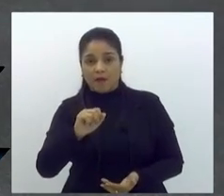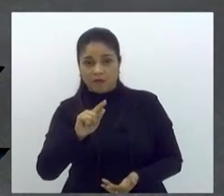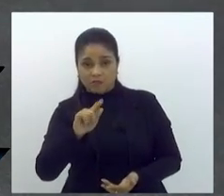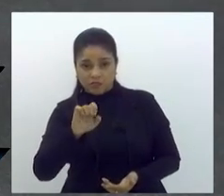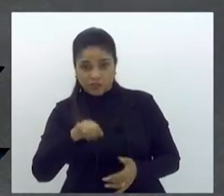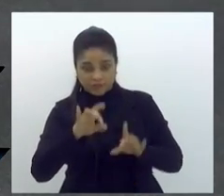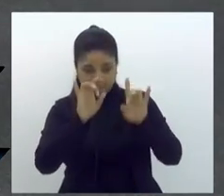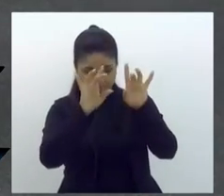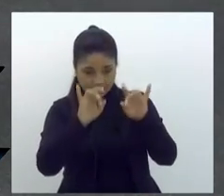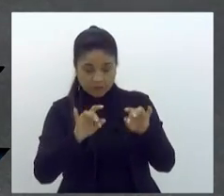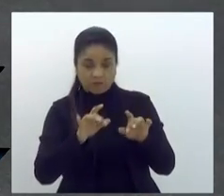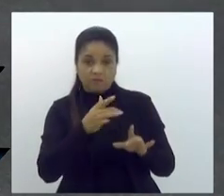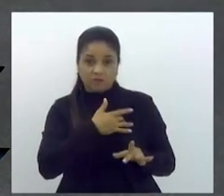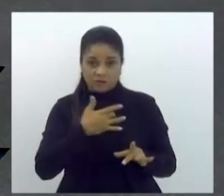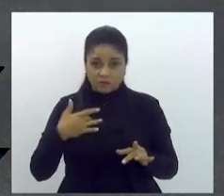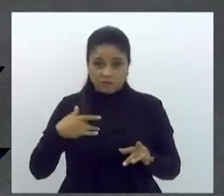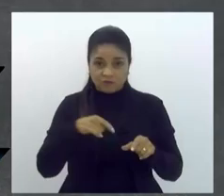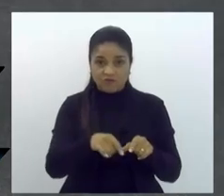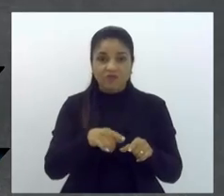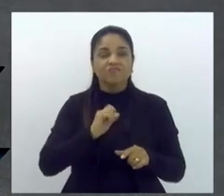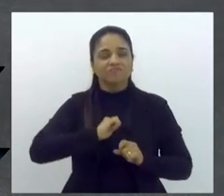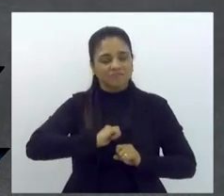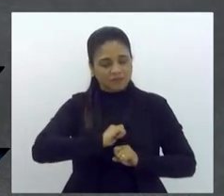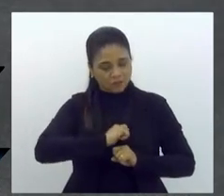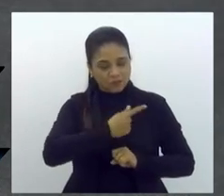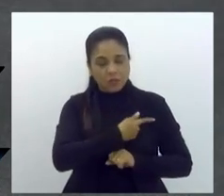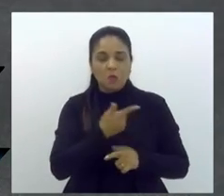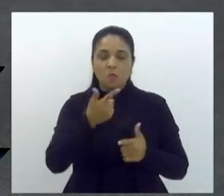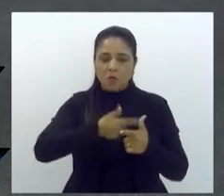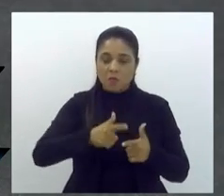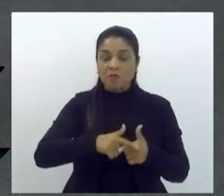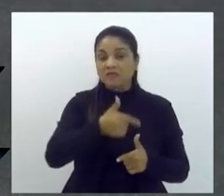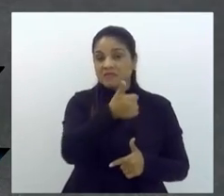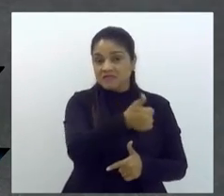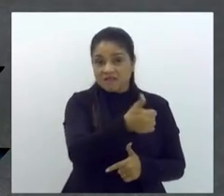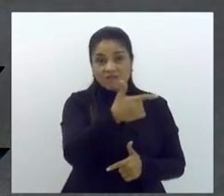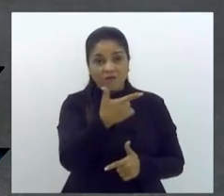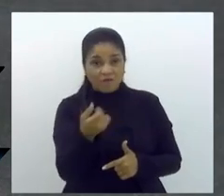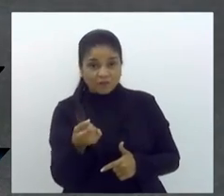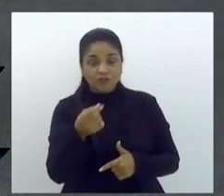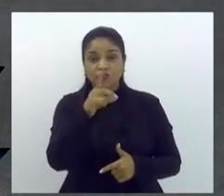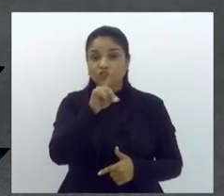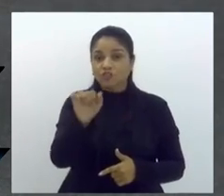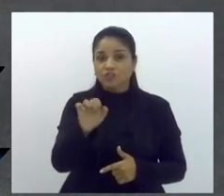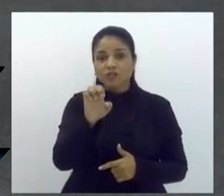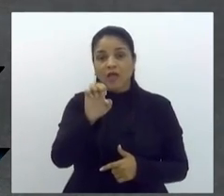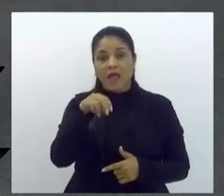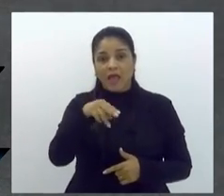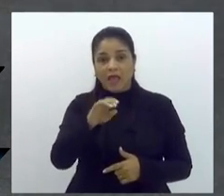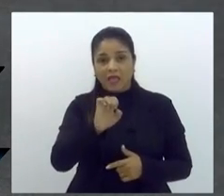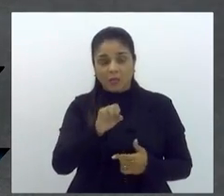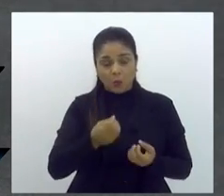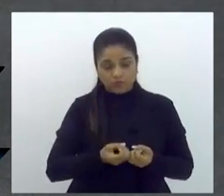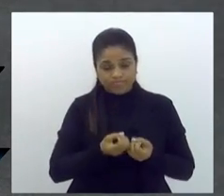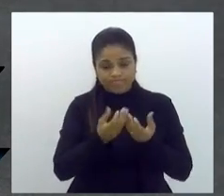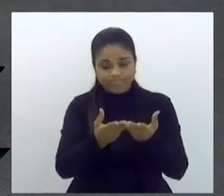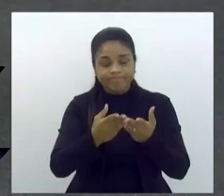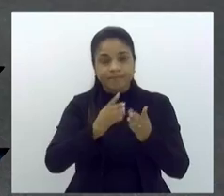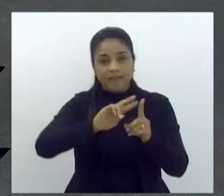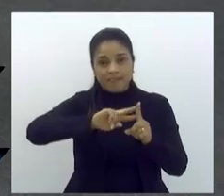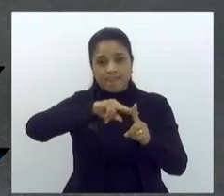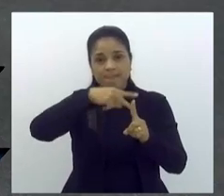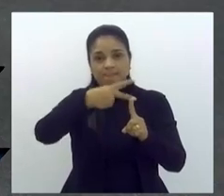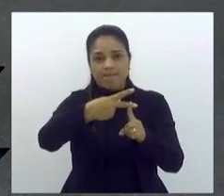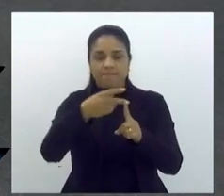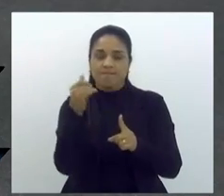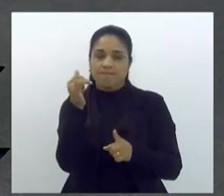foram 120 dias para ele eu entregar um aumento de carga uma unidade que atende